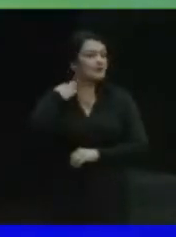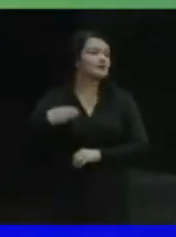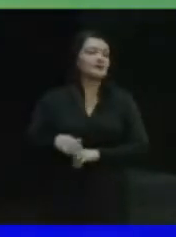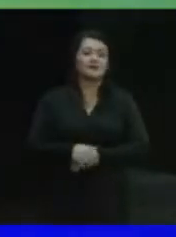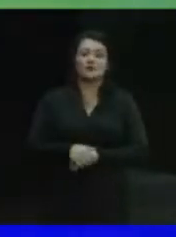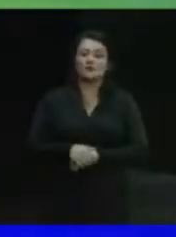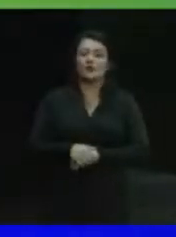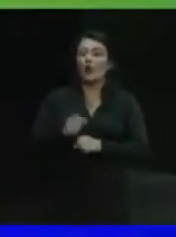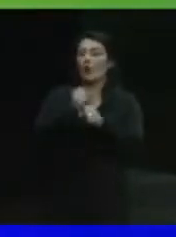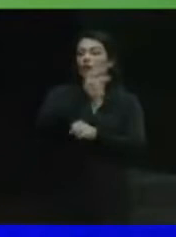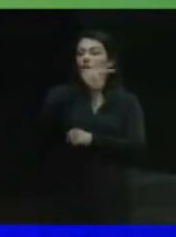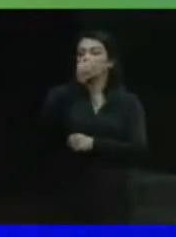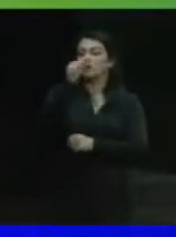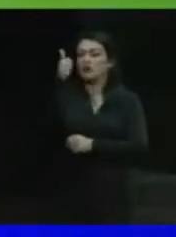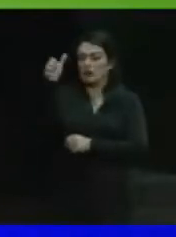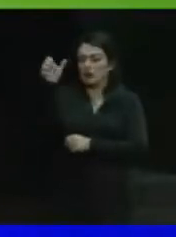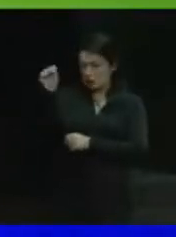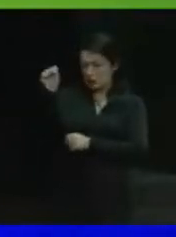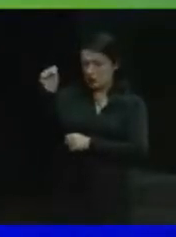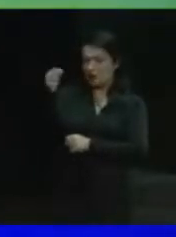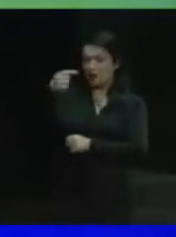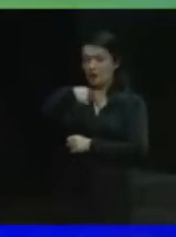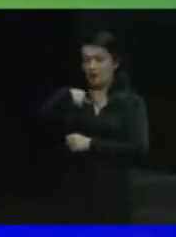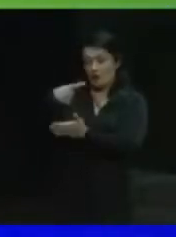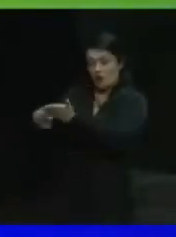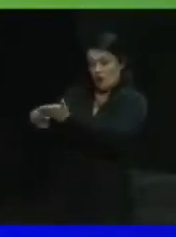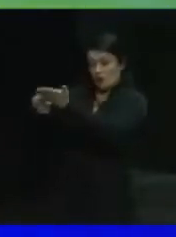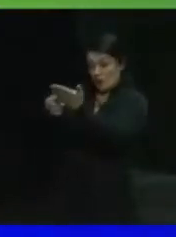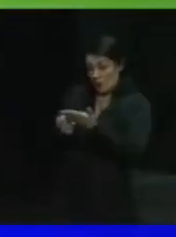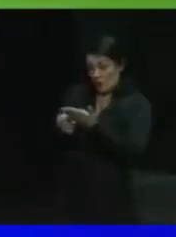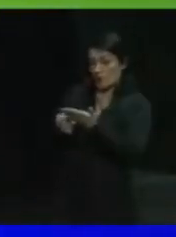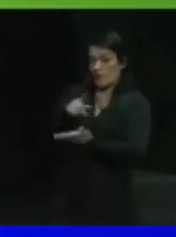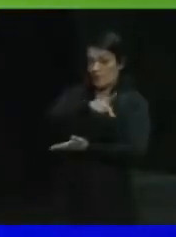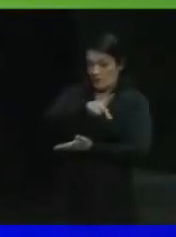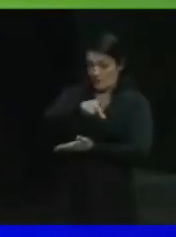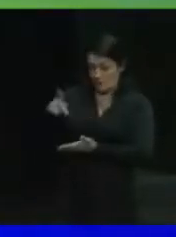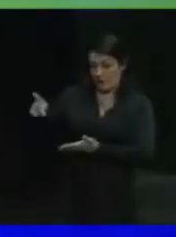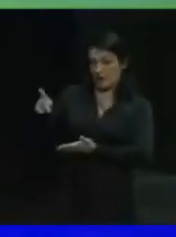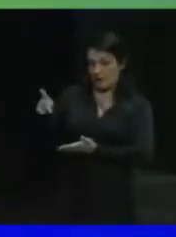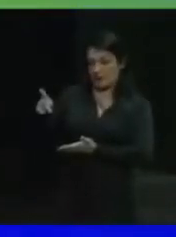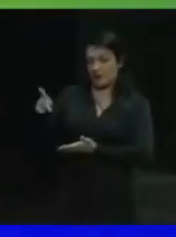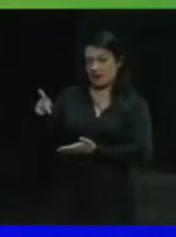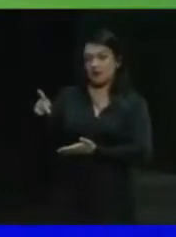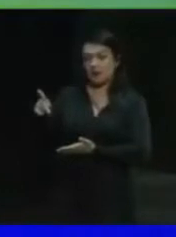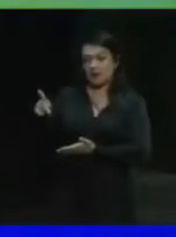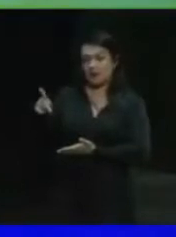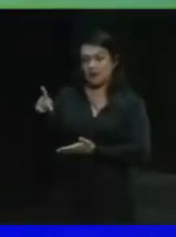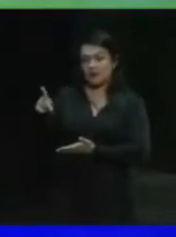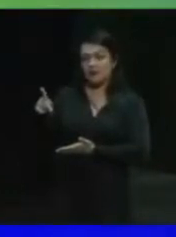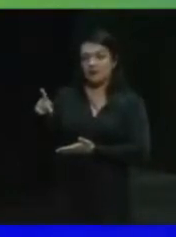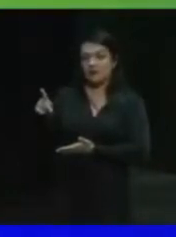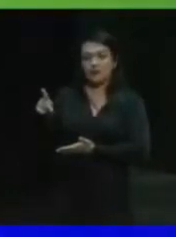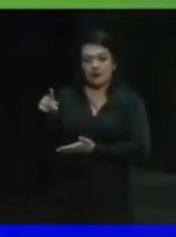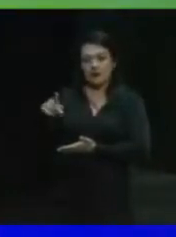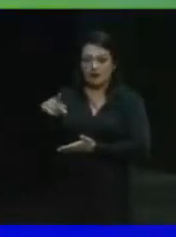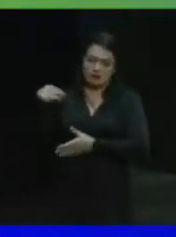Em 2018, eu recebi um convite do presidente eleito para ser ministro da Justiça. Como todo